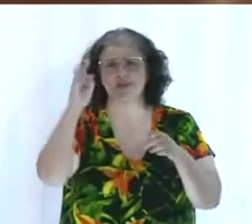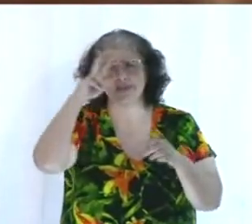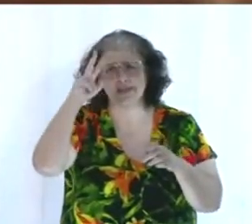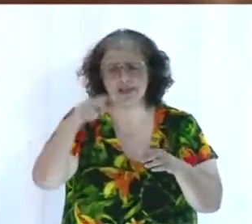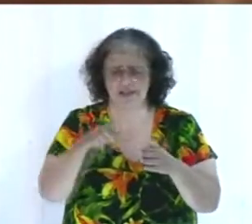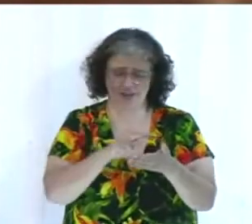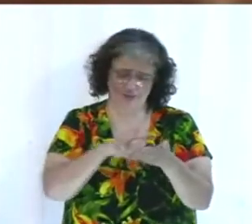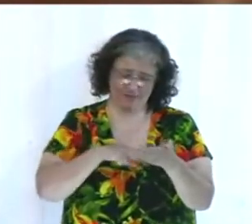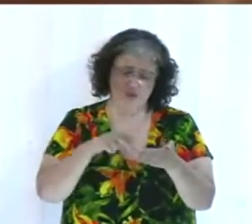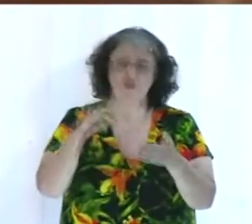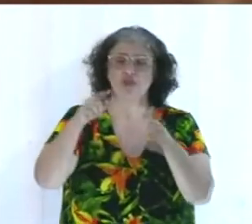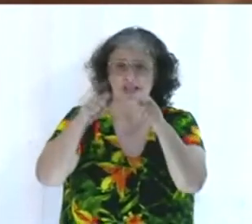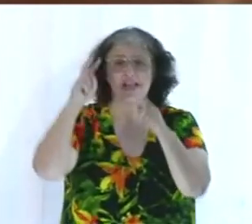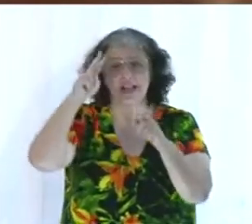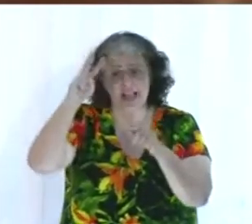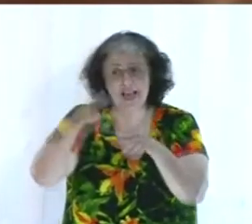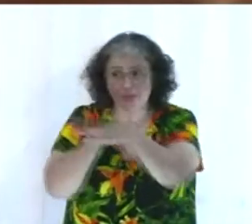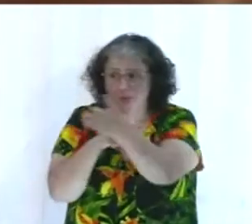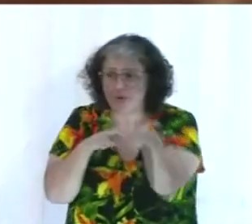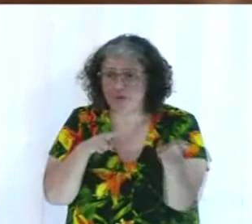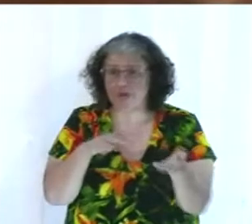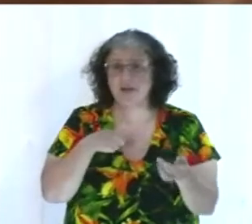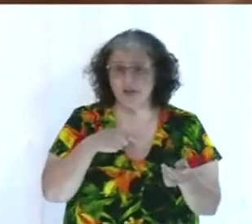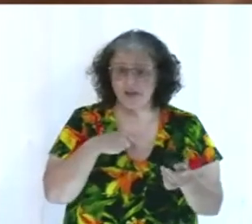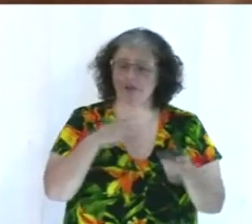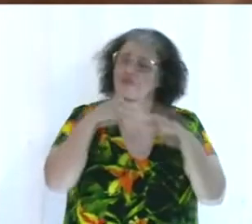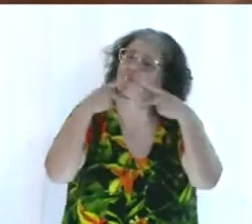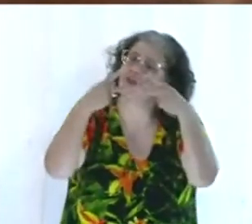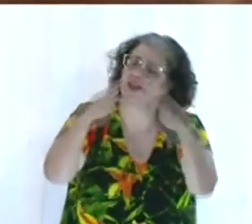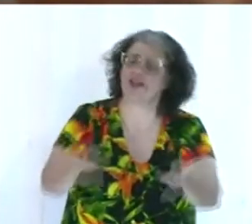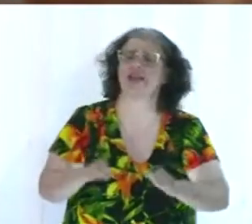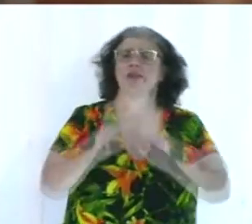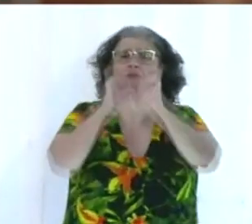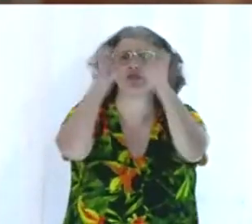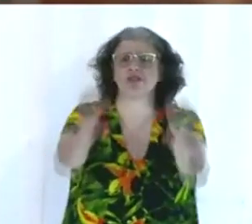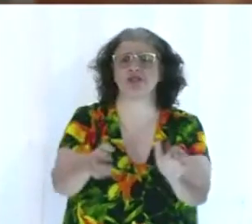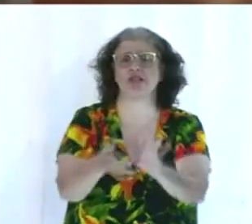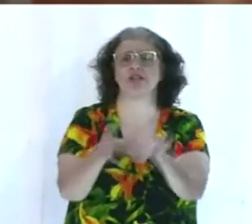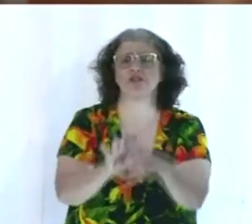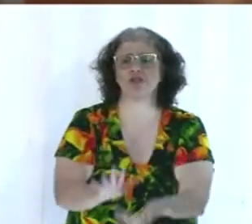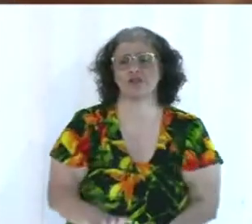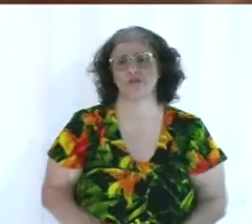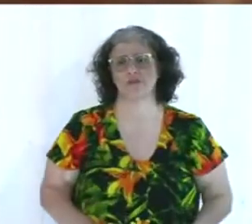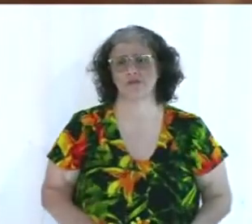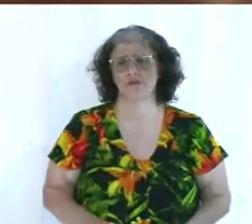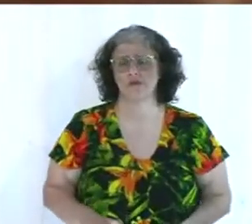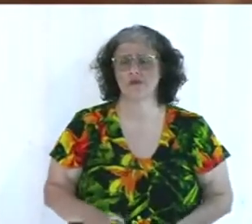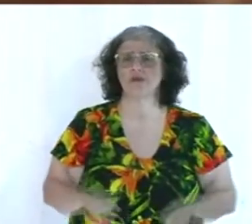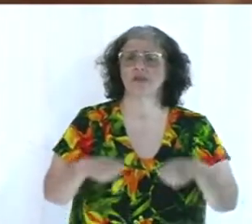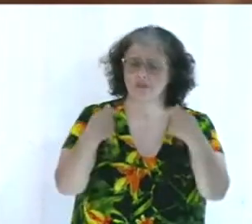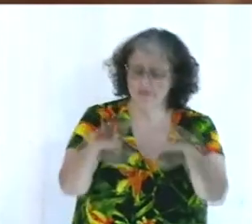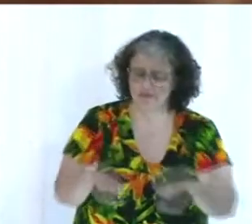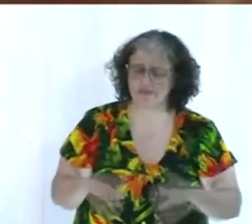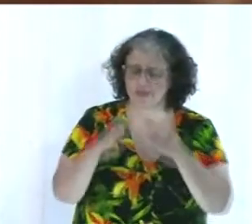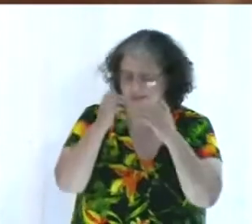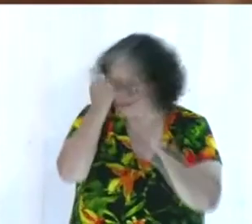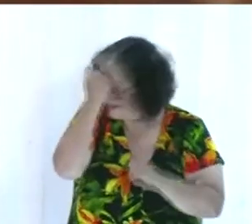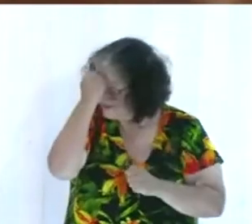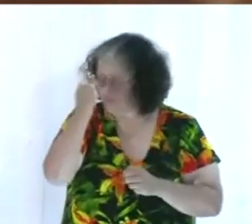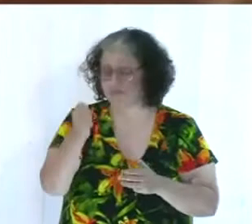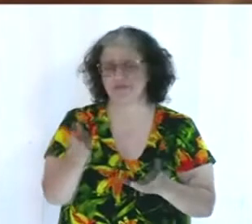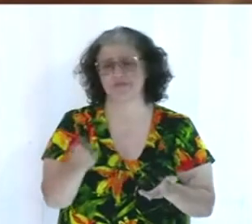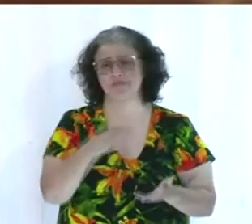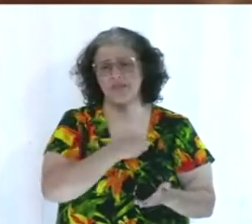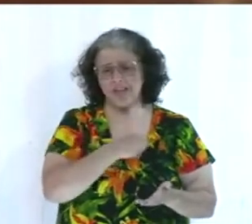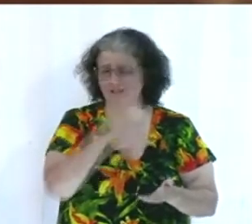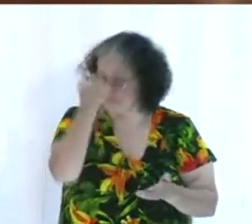lembram que eu anunciei a vocês o Evangelho de Jesus, o Evangelho que exige arrependimento de pecados, o